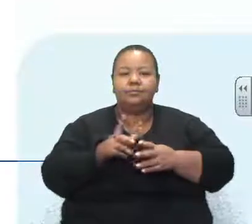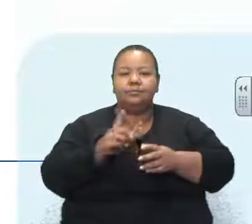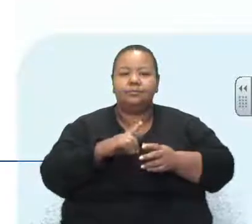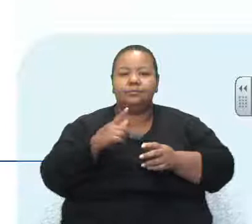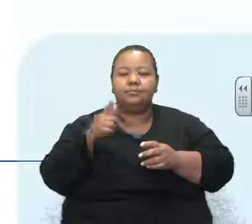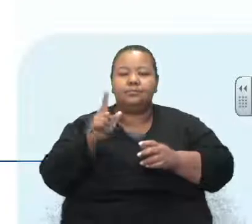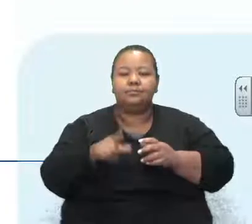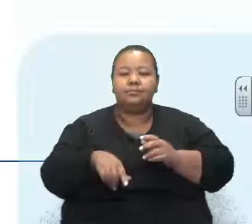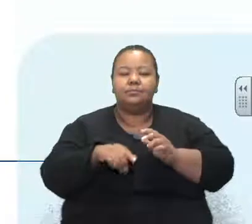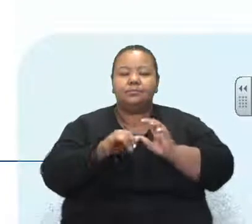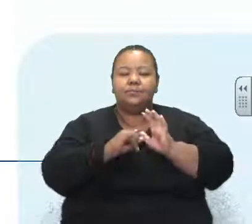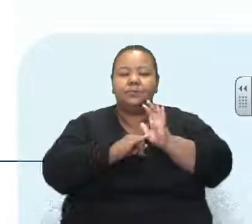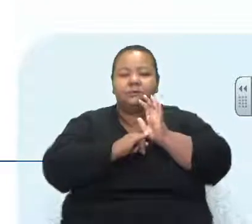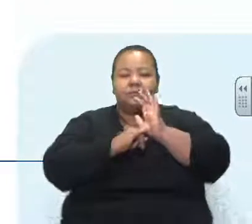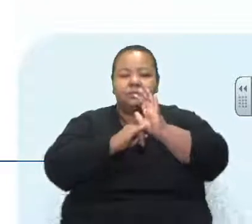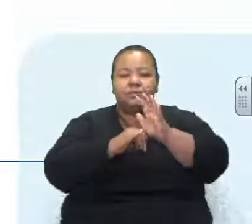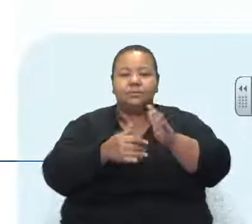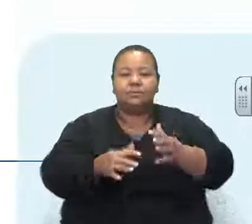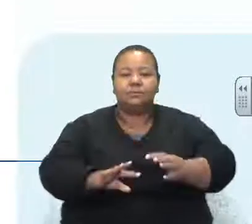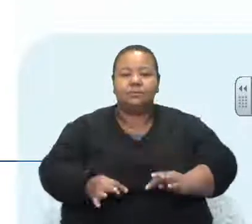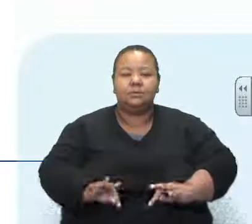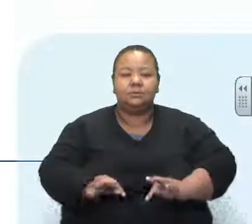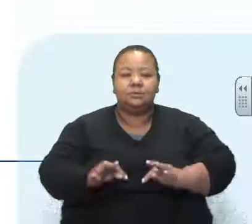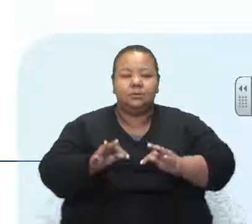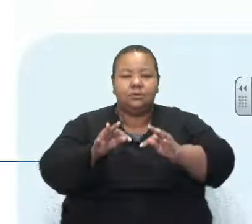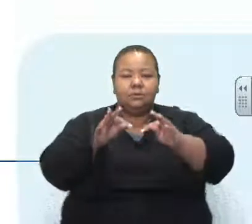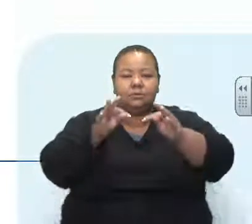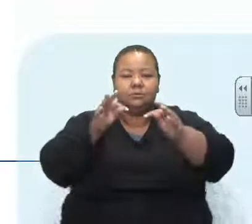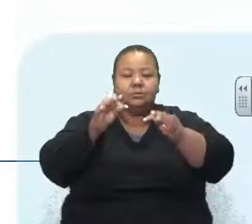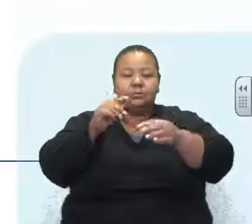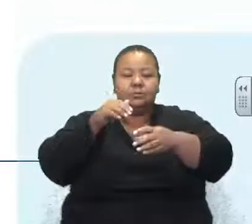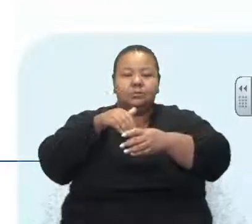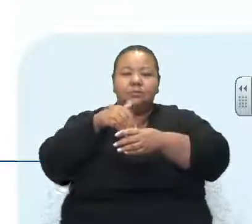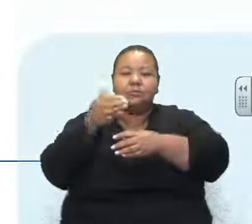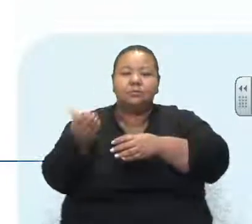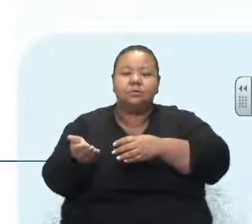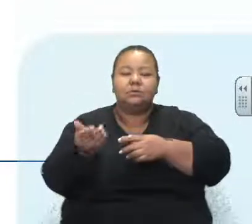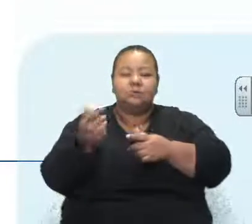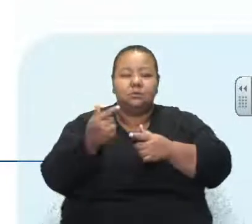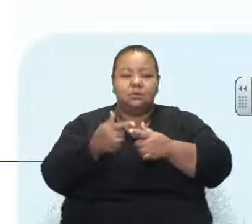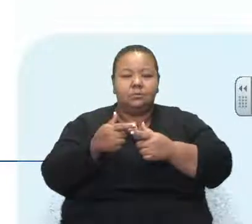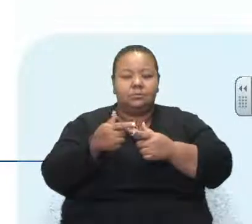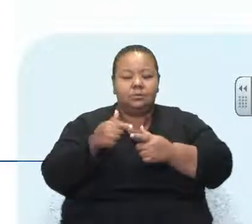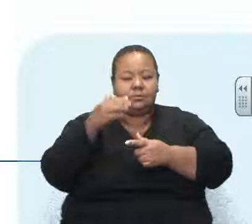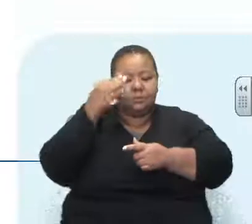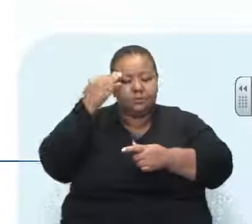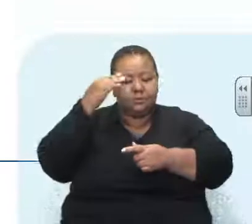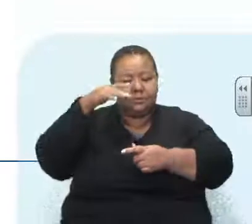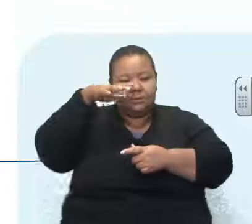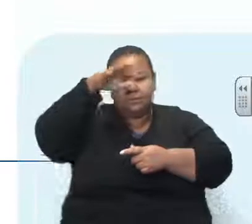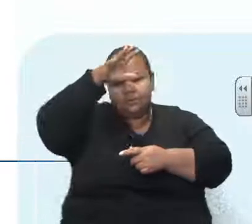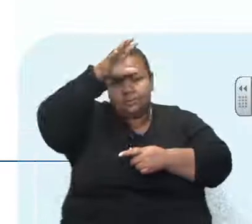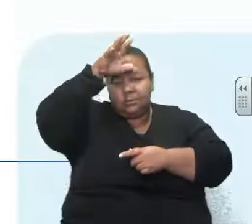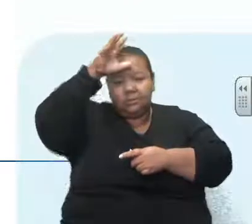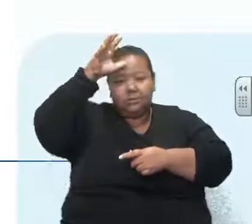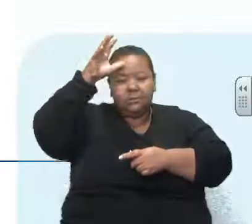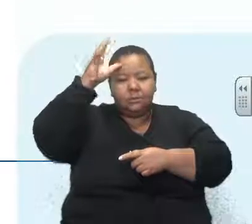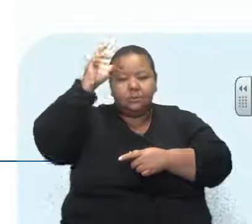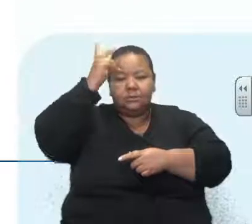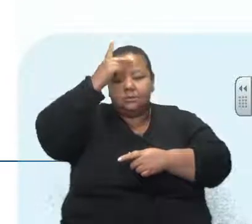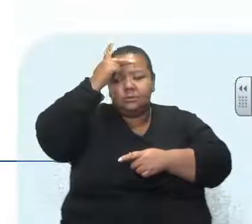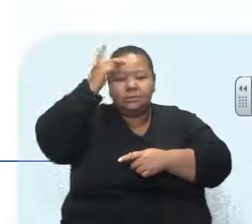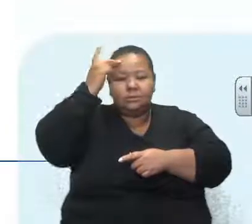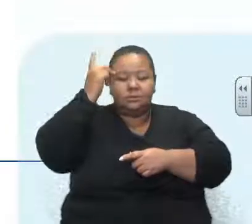indicadores tecnológicos dentro do ambiente externo. Porque a gente sabe, nosso cliente, as pessoas estão